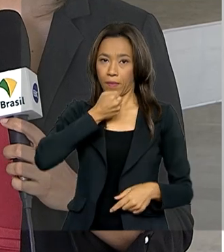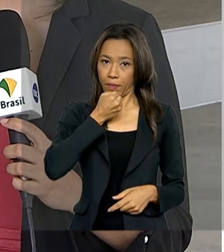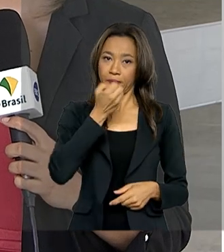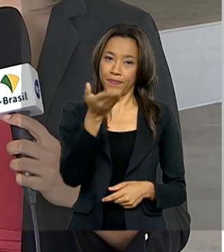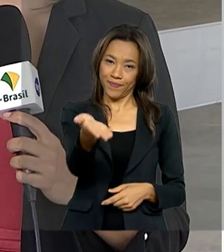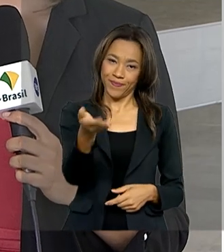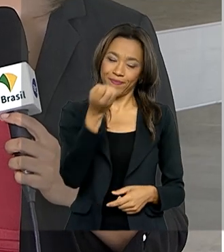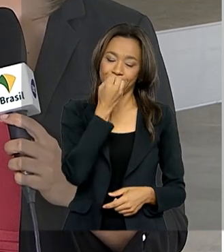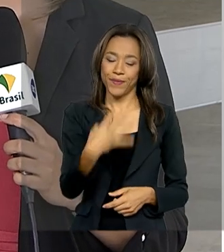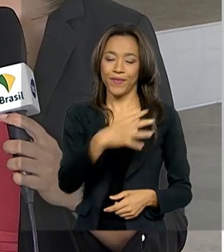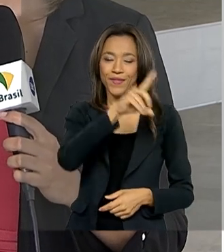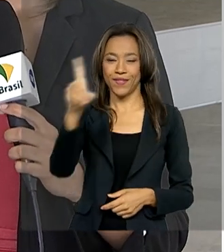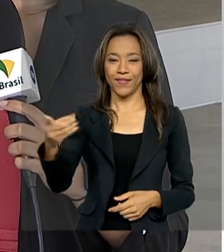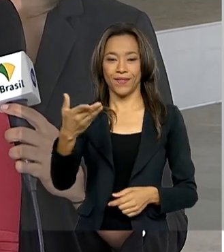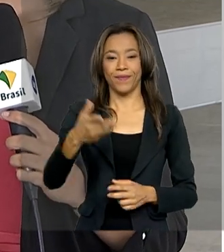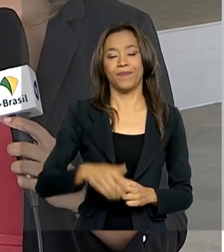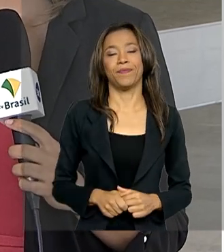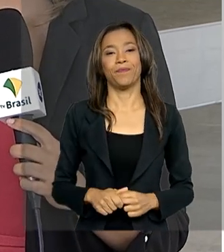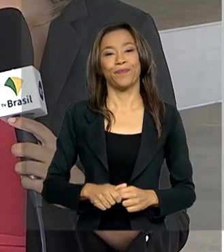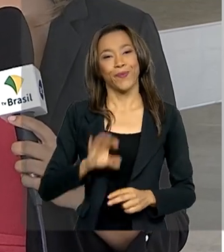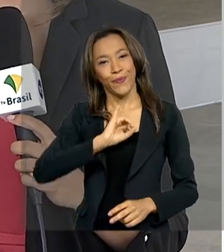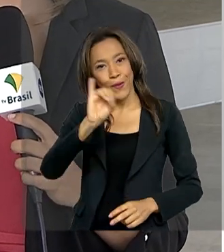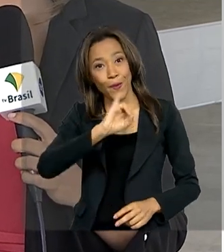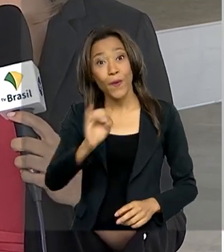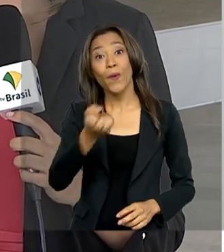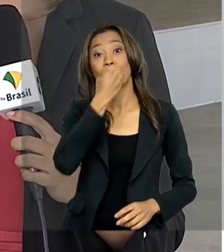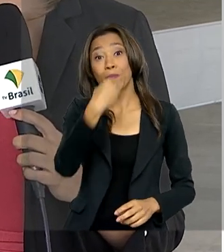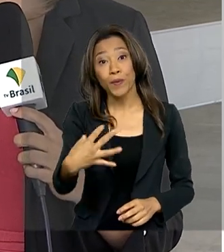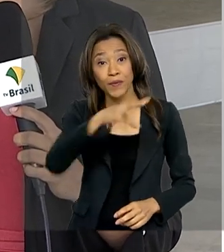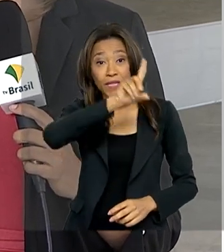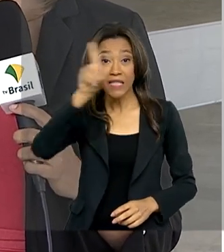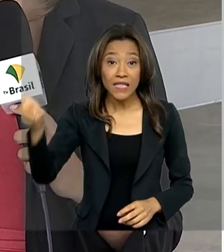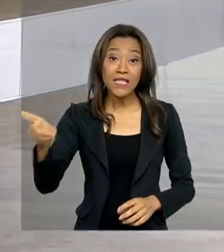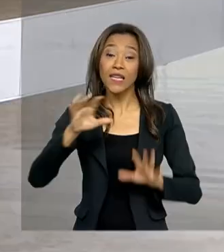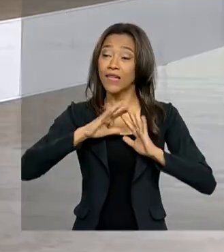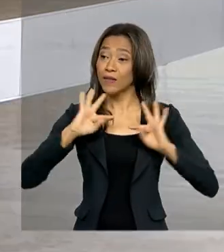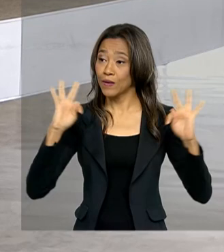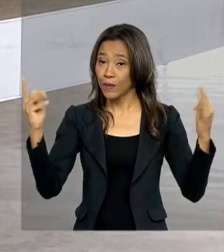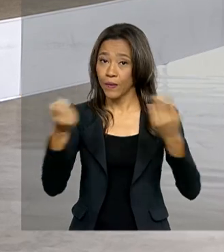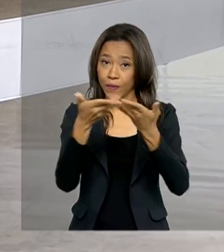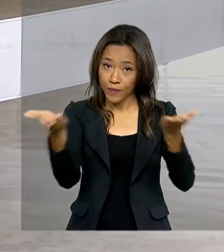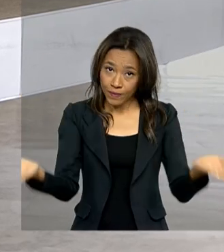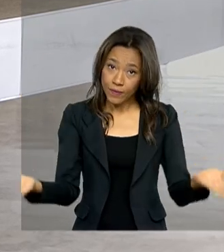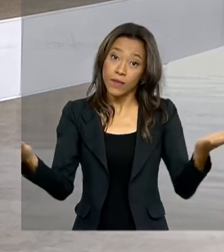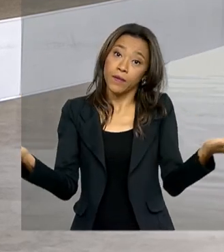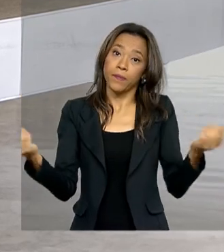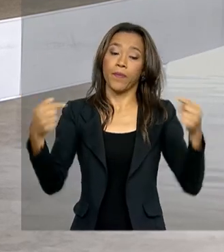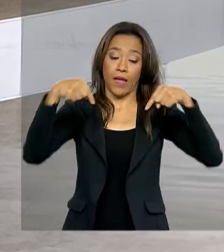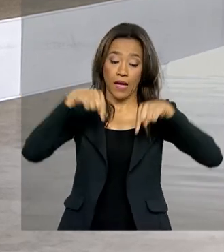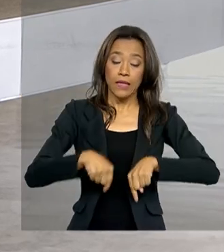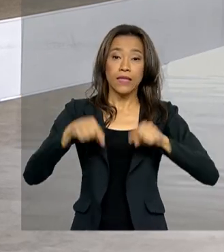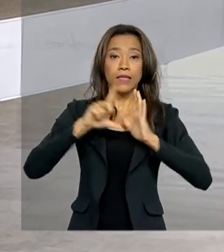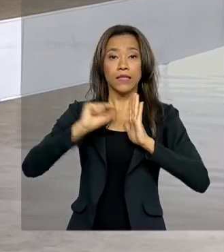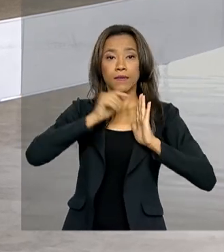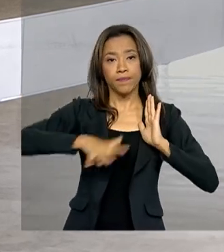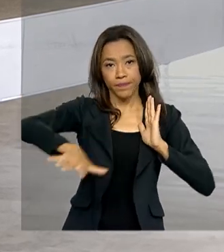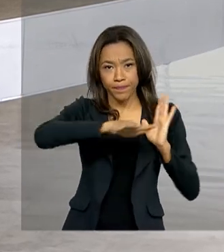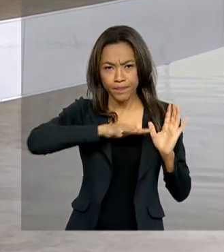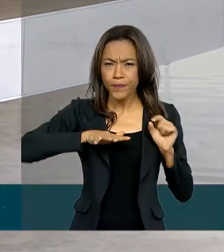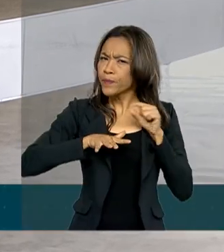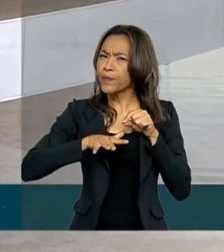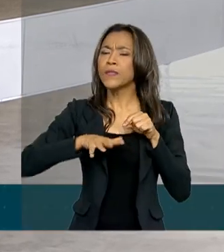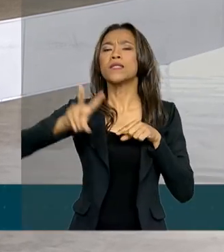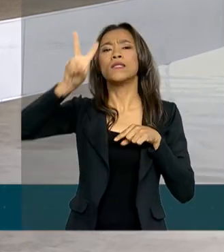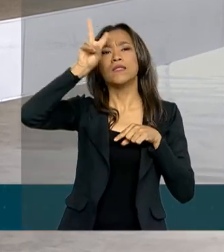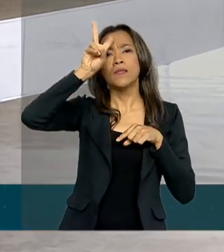Gabriela, bom dia. Olá Renata, bom dia, um bom dia a todos. Olha, aqui no Palácio do Planalto, nesta